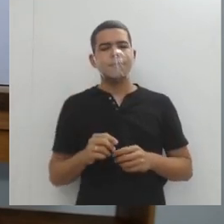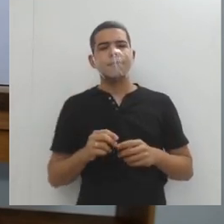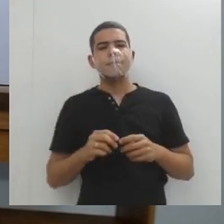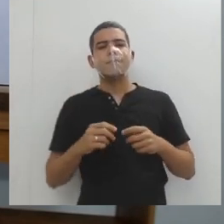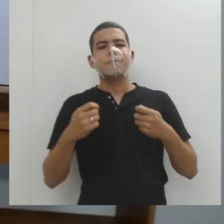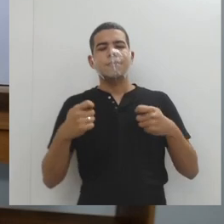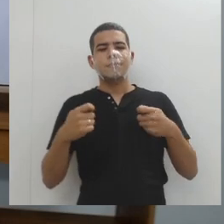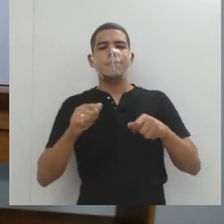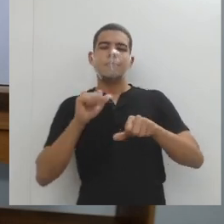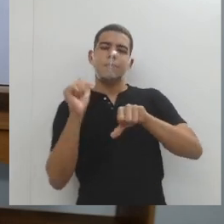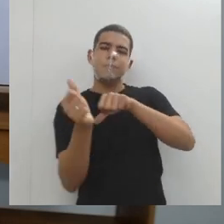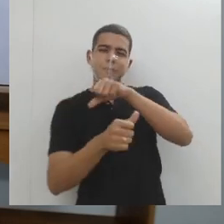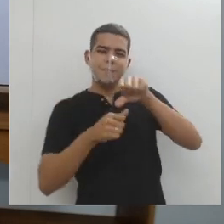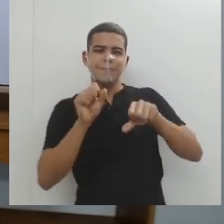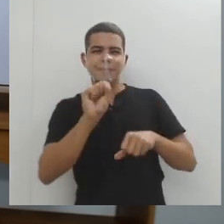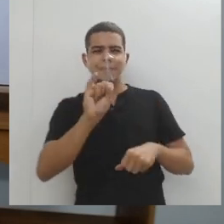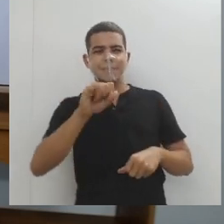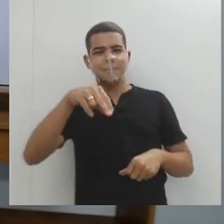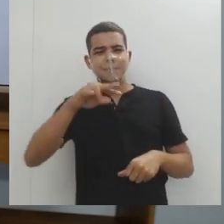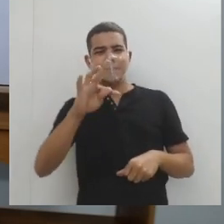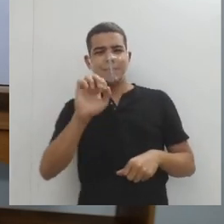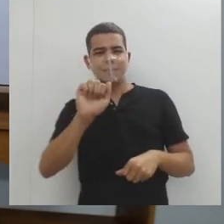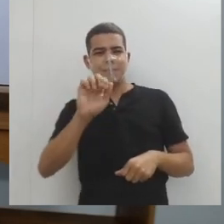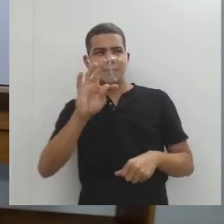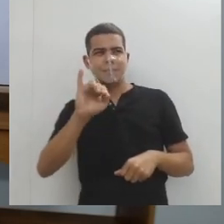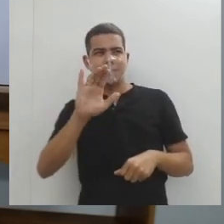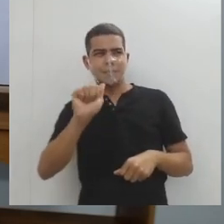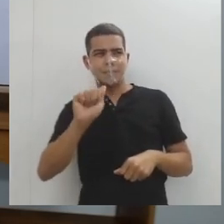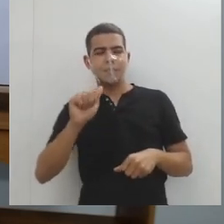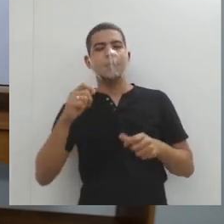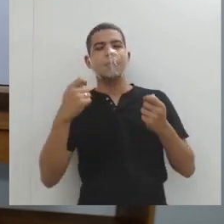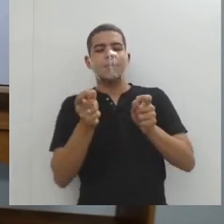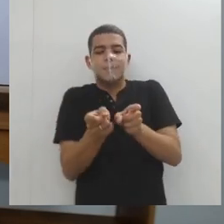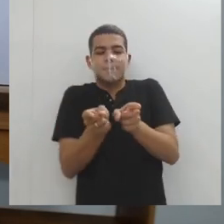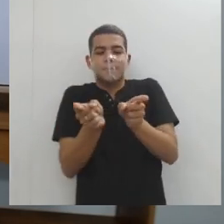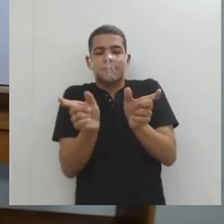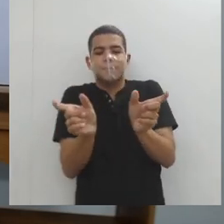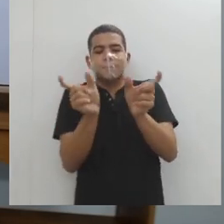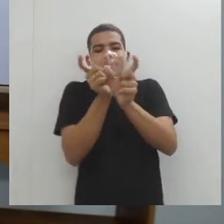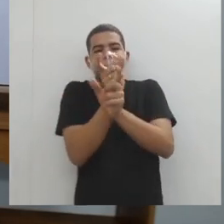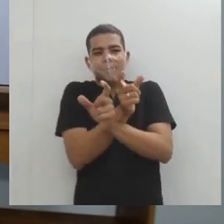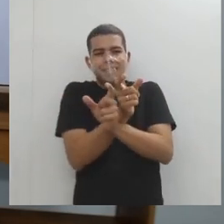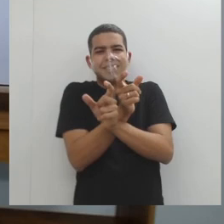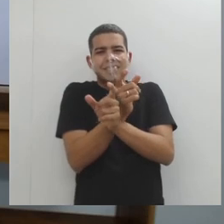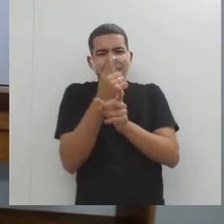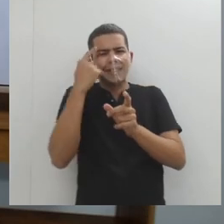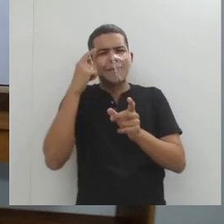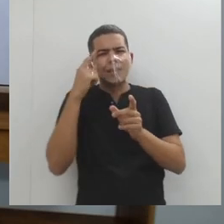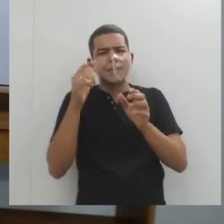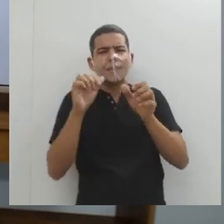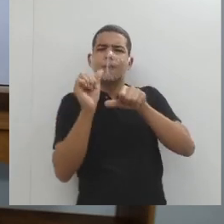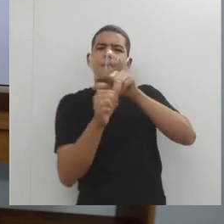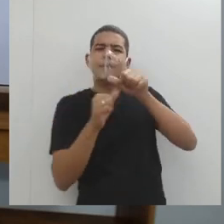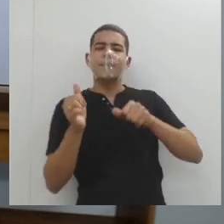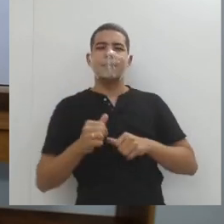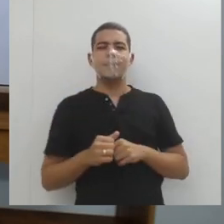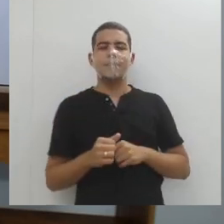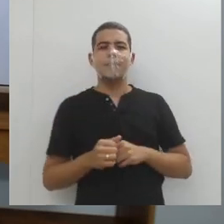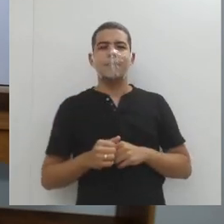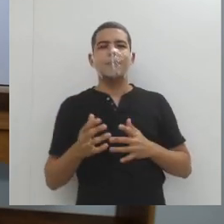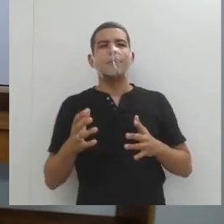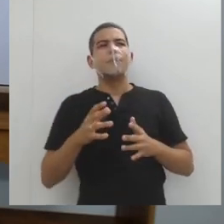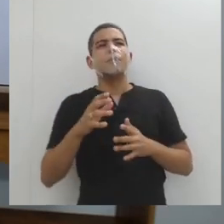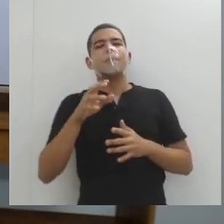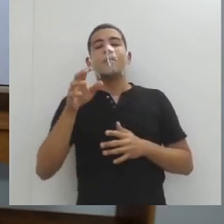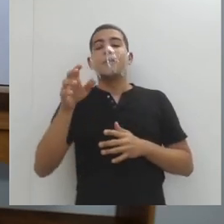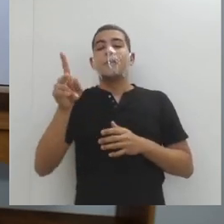inversão sintática. Eu não começo mais com o sujeito. Tá? Eu tenho que colocar uma outra coisa, que vai ser o verbo auxiliar. Então, pego o verbo auxiliar do